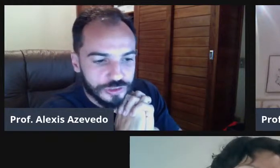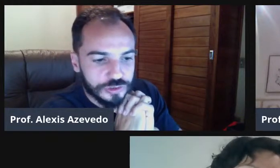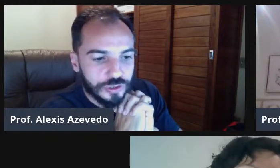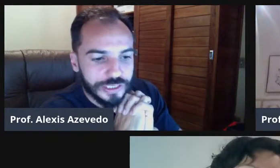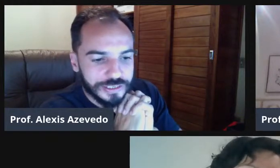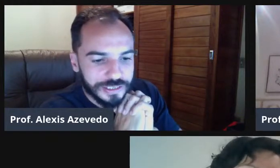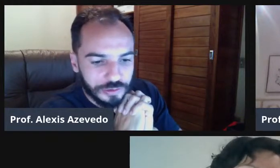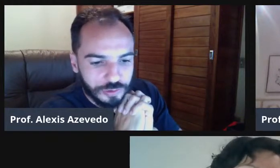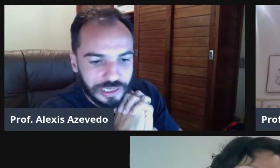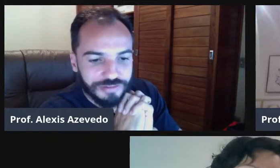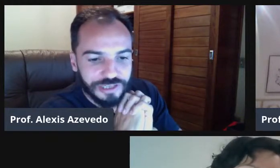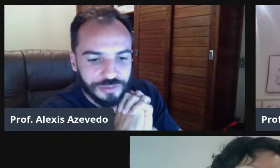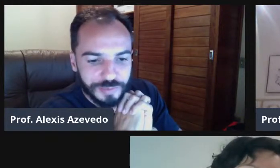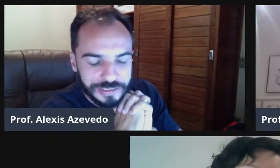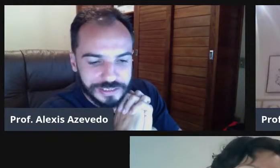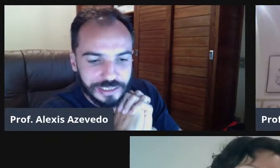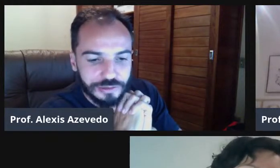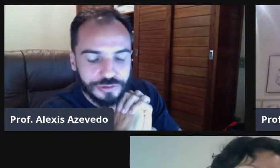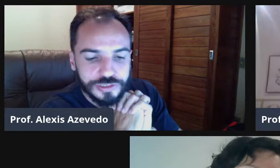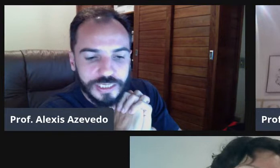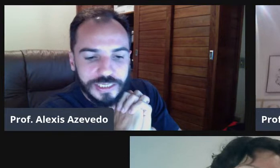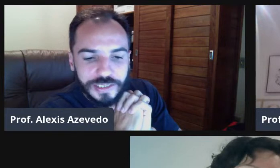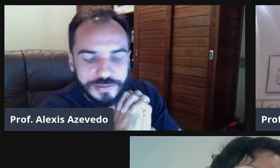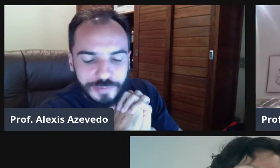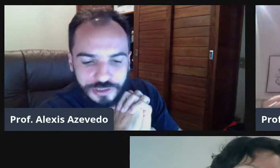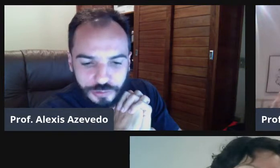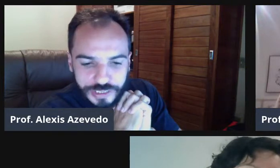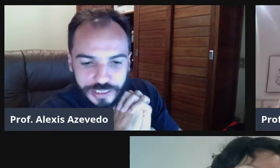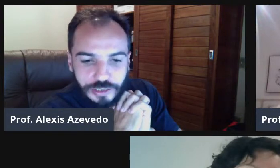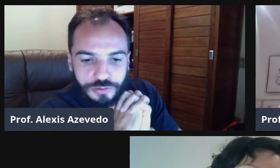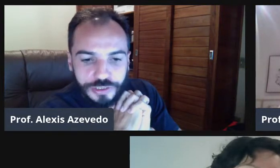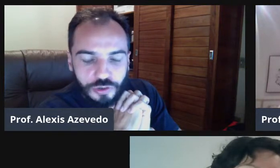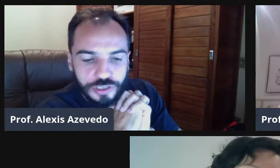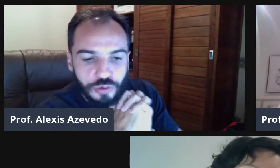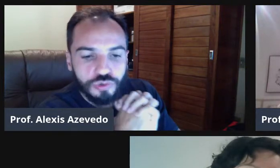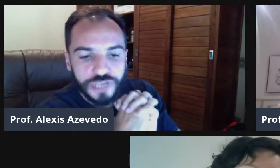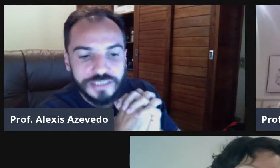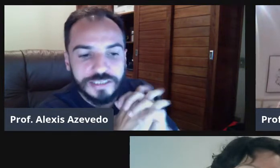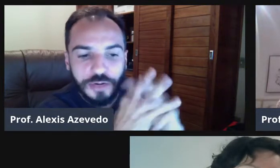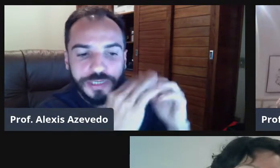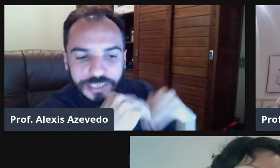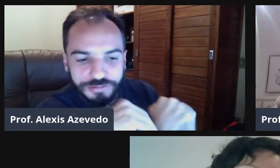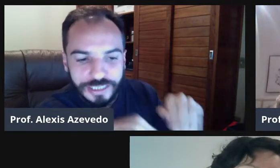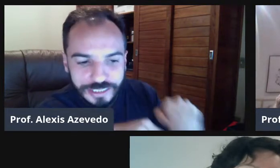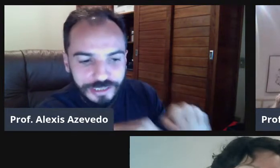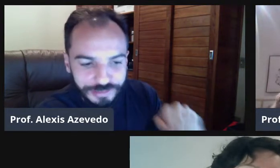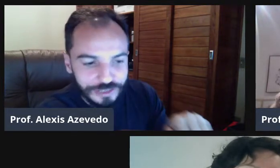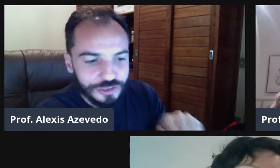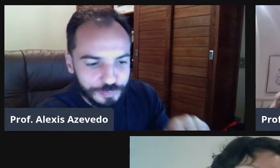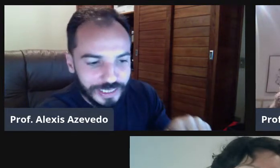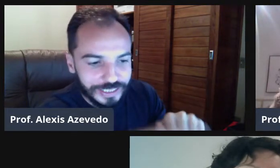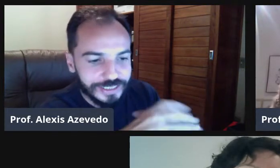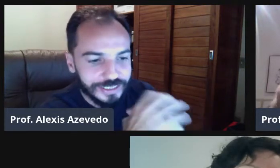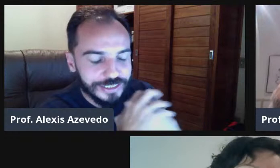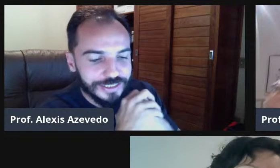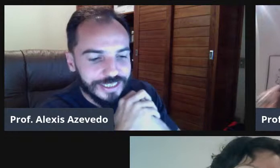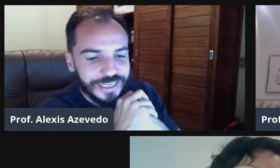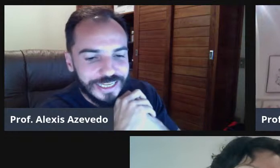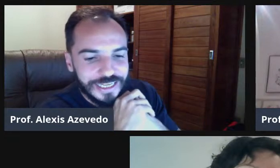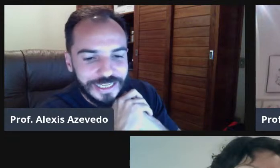professores que vão apresentar hoje, nosso colega Daniela Goulart, Fátima Barcelos, Sebastião Miguel e Ronan Couto já estão aí na fila, aqui na